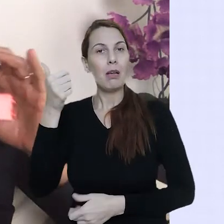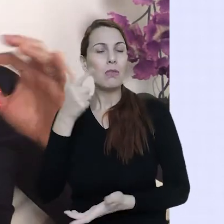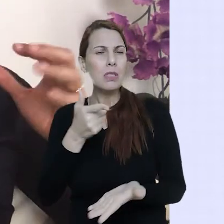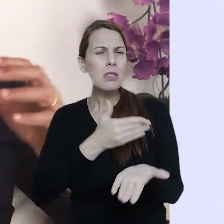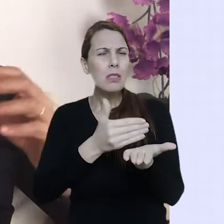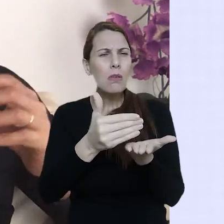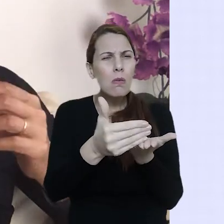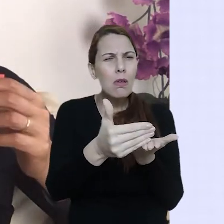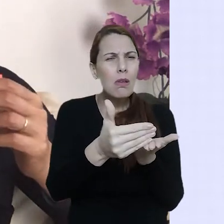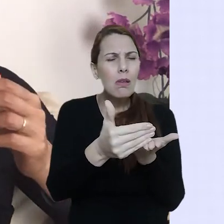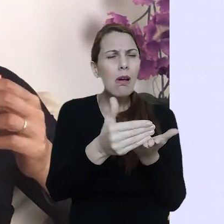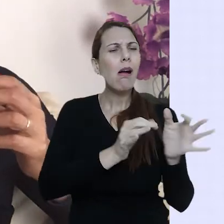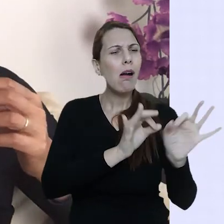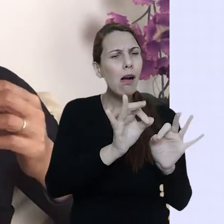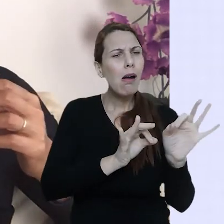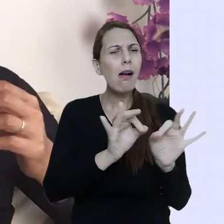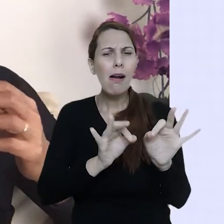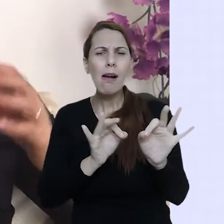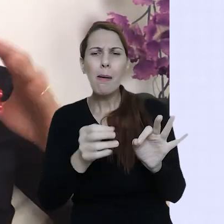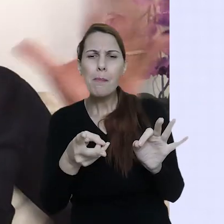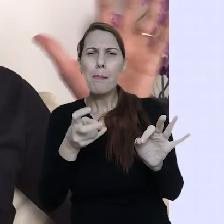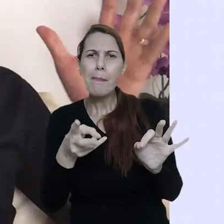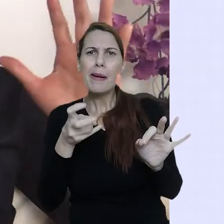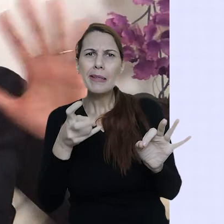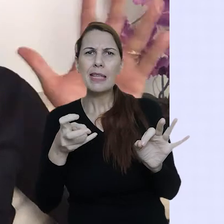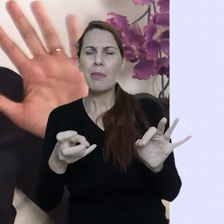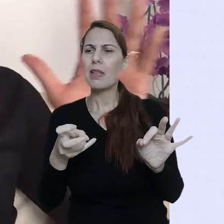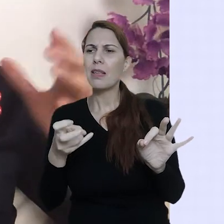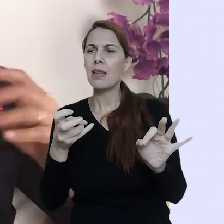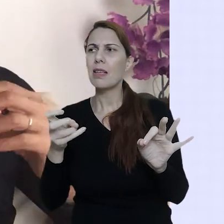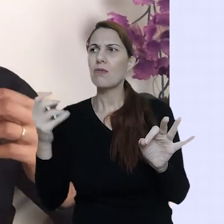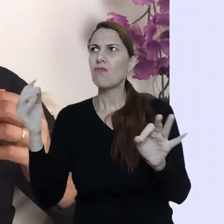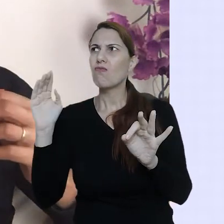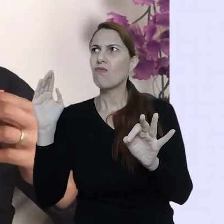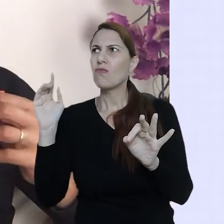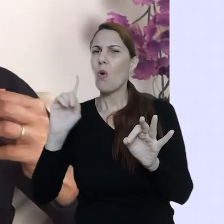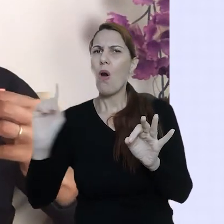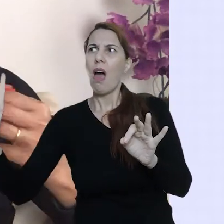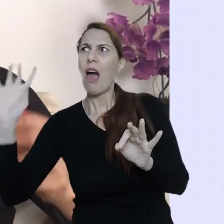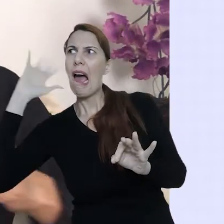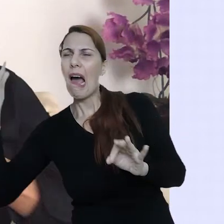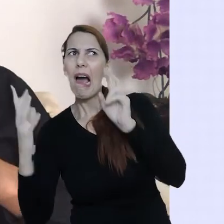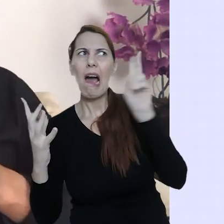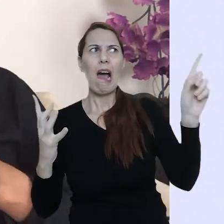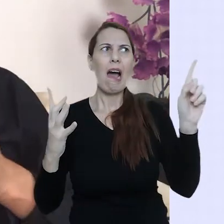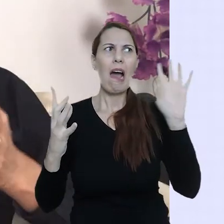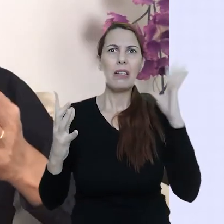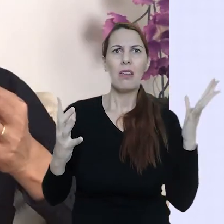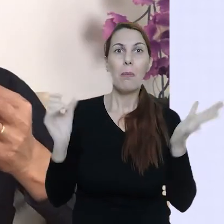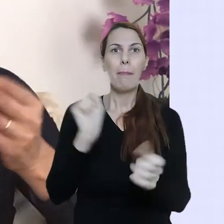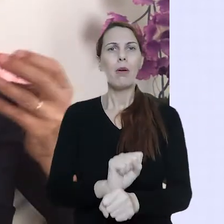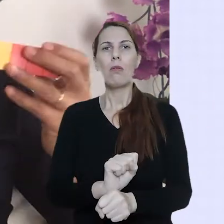começa a ter uma organização que você consegue, digamos, acabar com esse apagar incêndios em